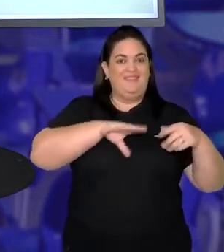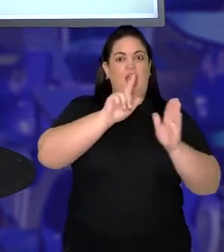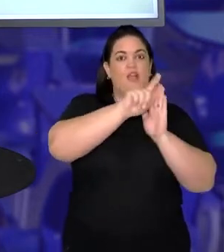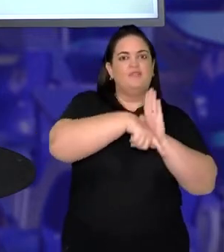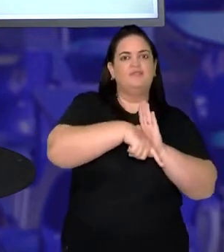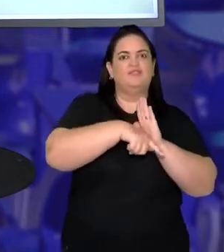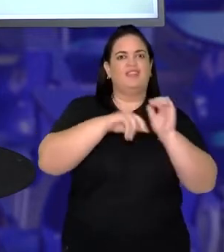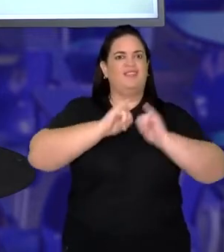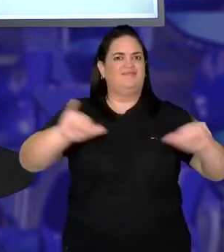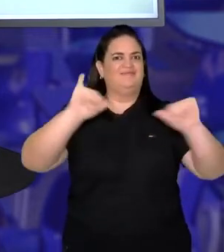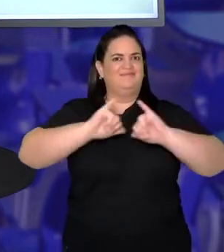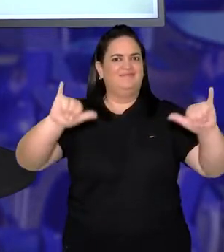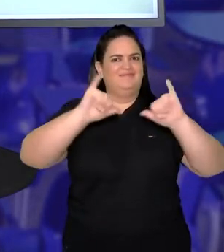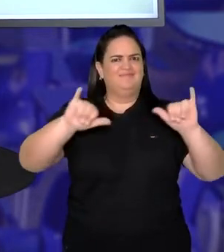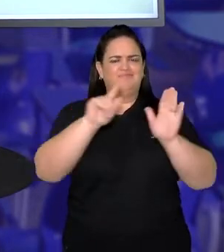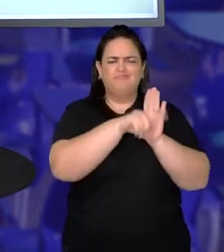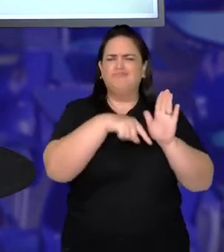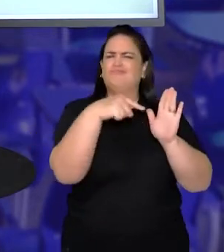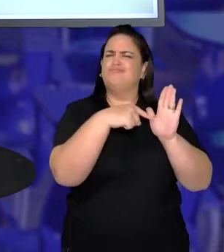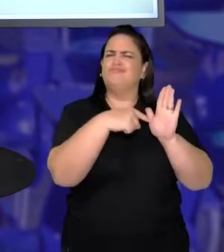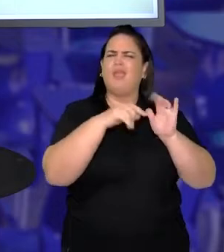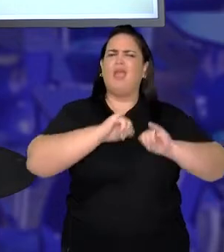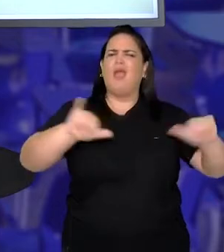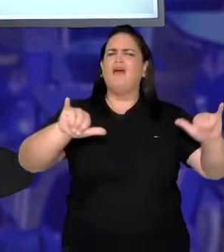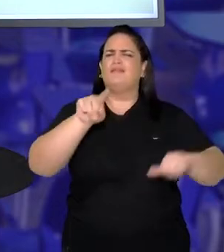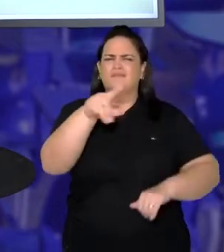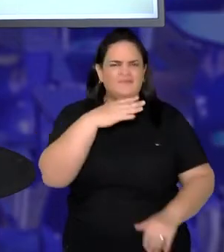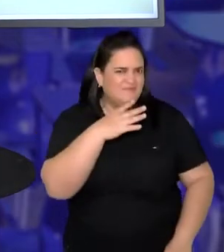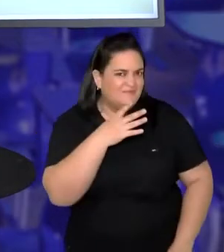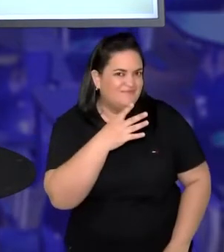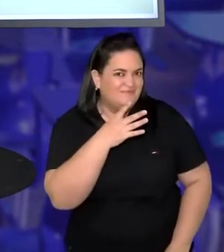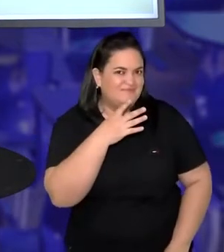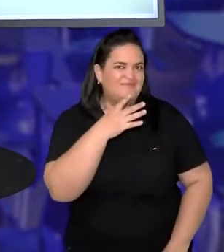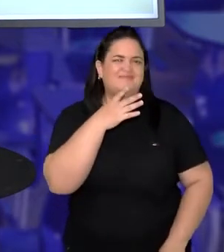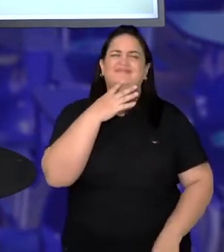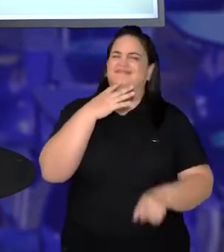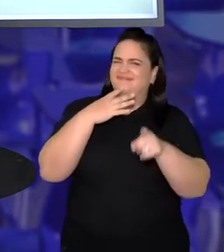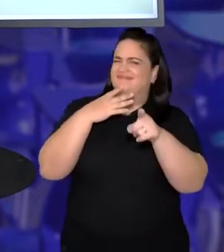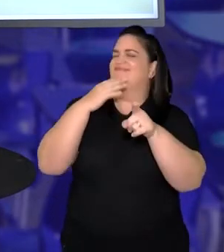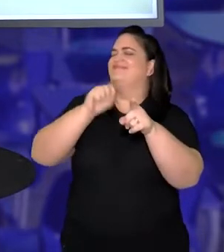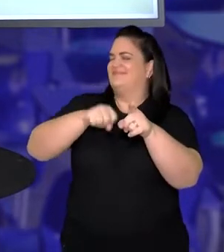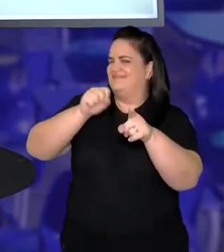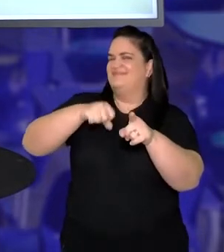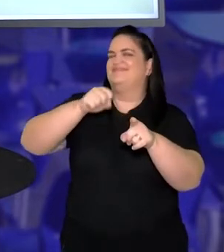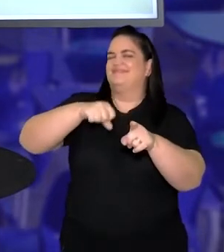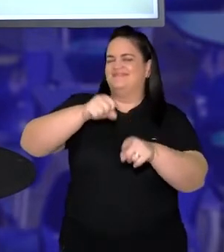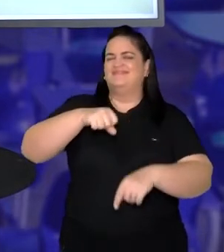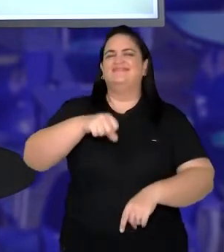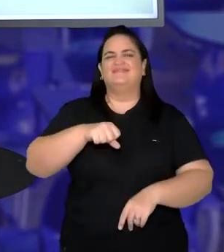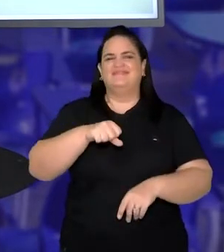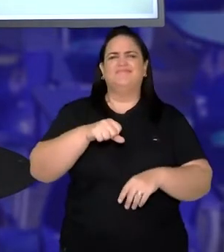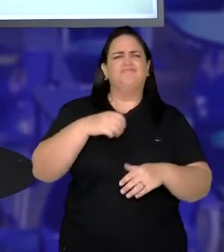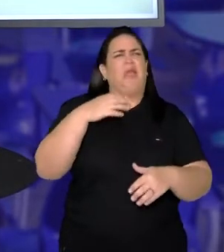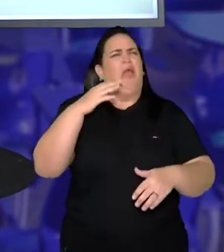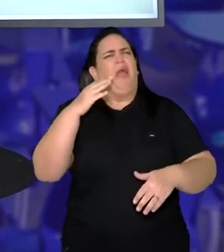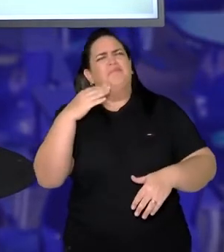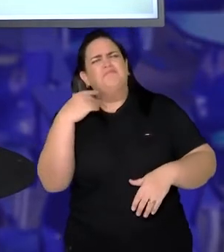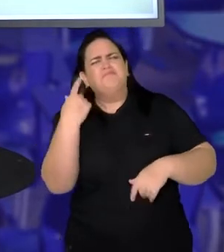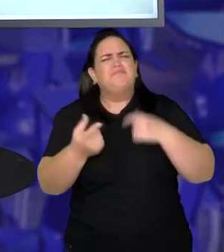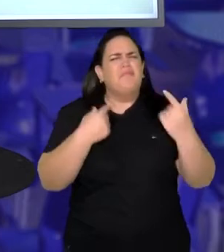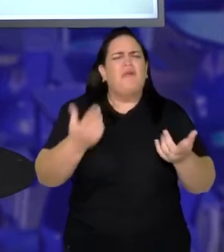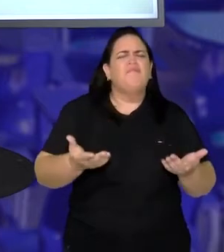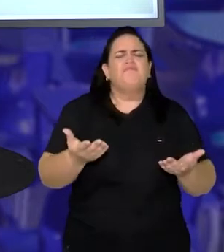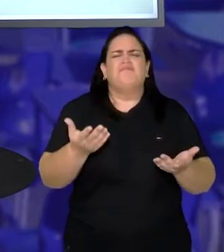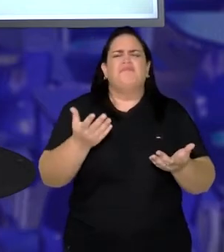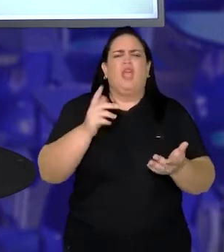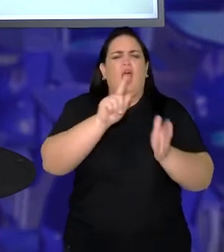gênero anúncio. Que gênero é esse anúncio? Será que vocês conhecem? Conhecem sim. Talvez seja o